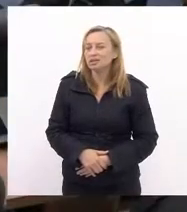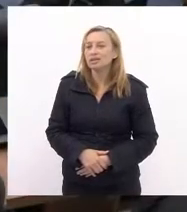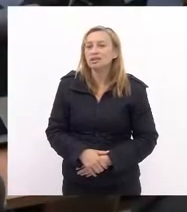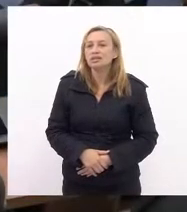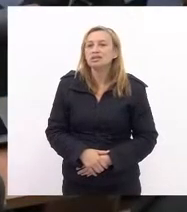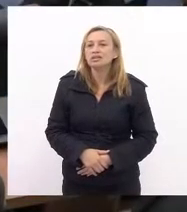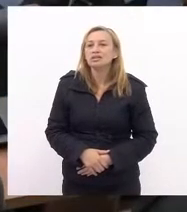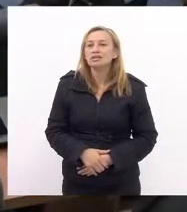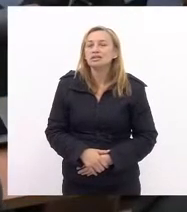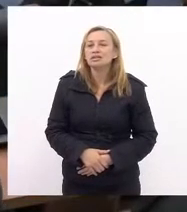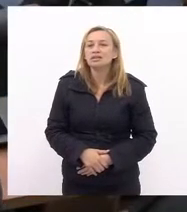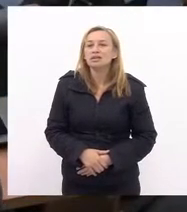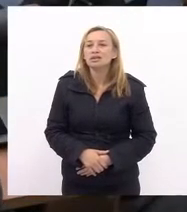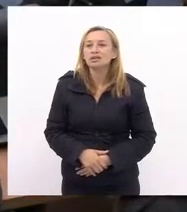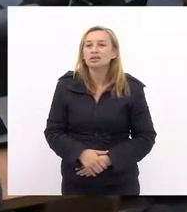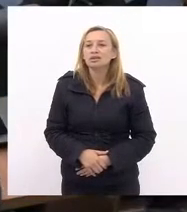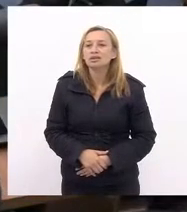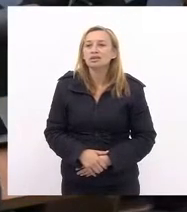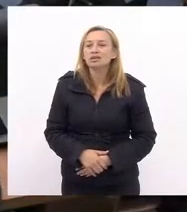os nomes mesmo. É.